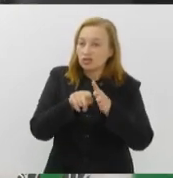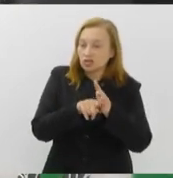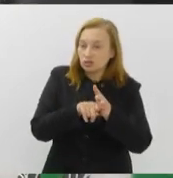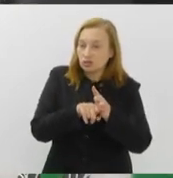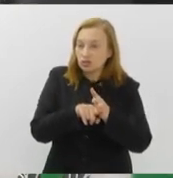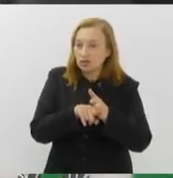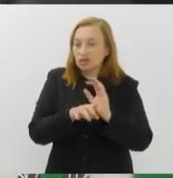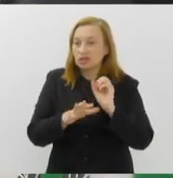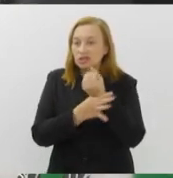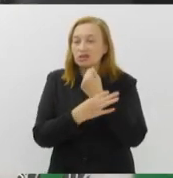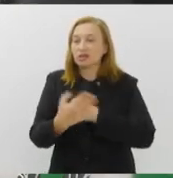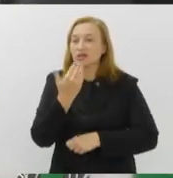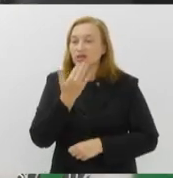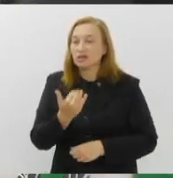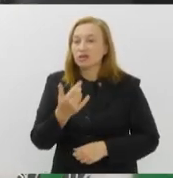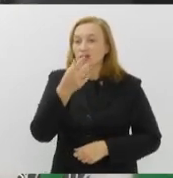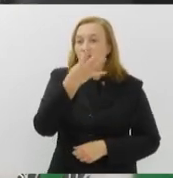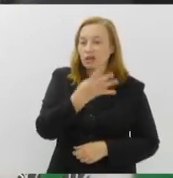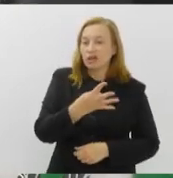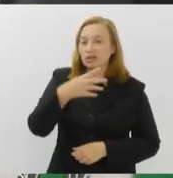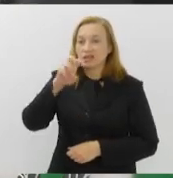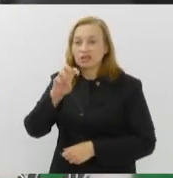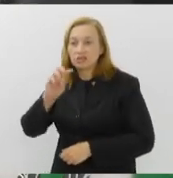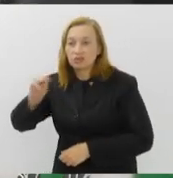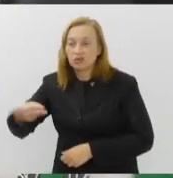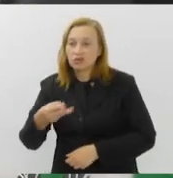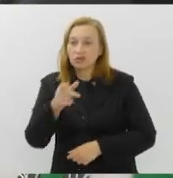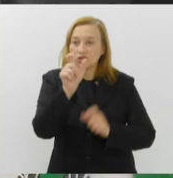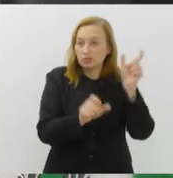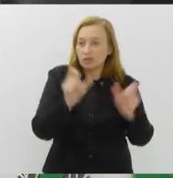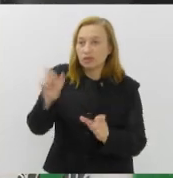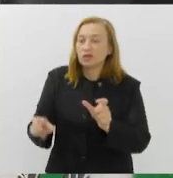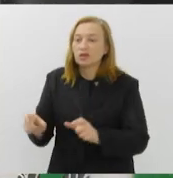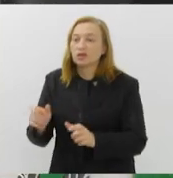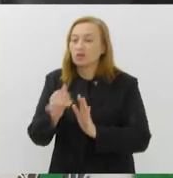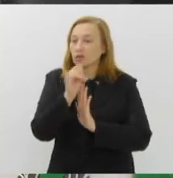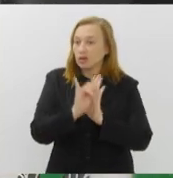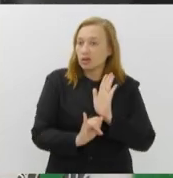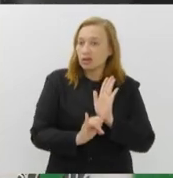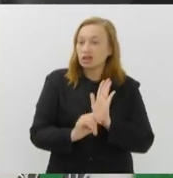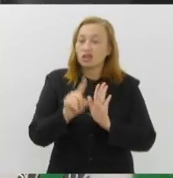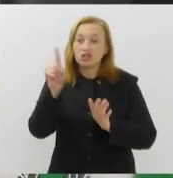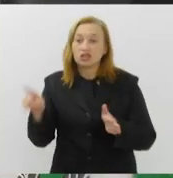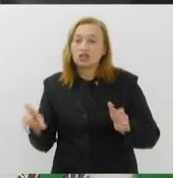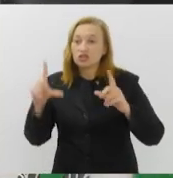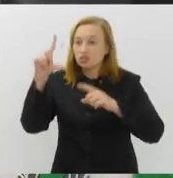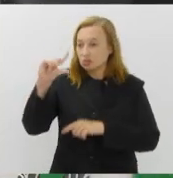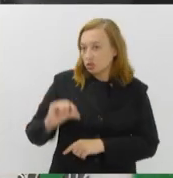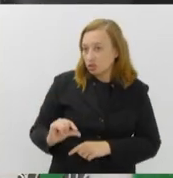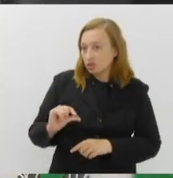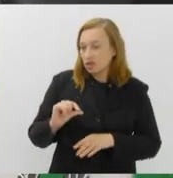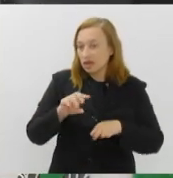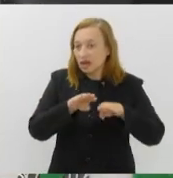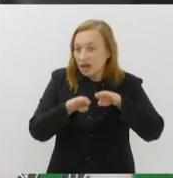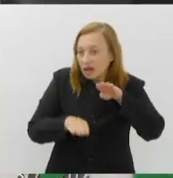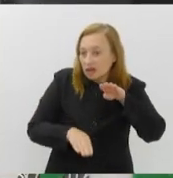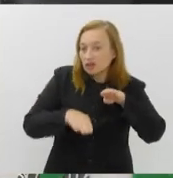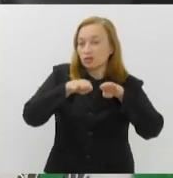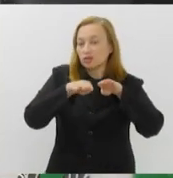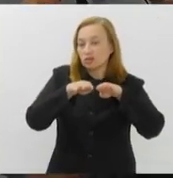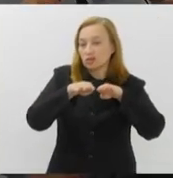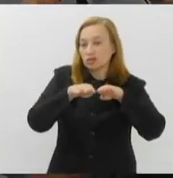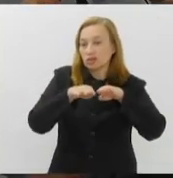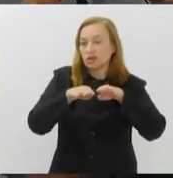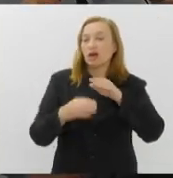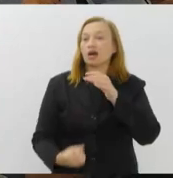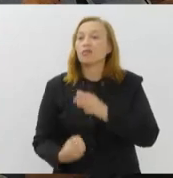alimentar de 45 milhões de pessoas. O relatório comenta que diminuir essa desigualdade pode aumentar a produção dos